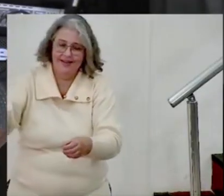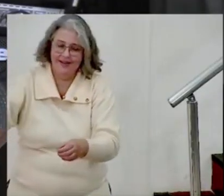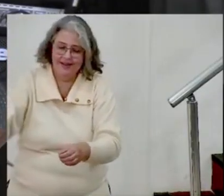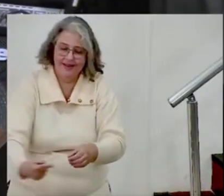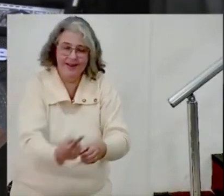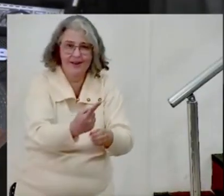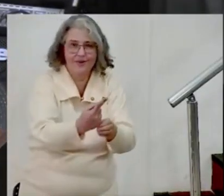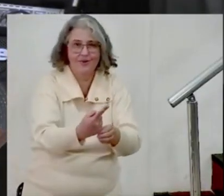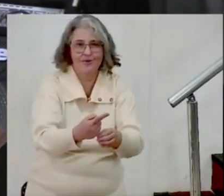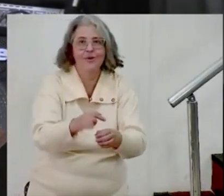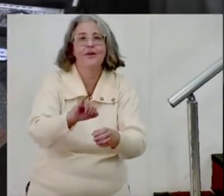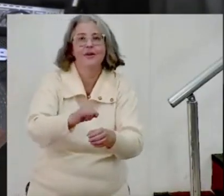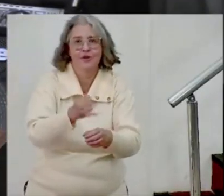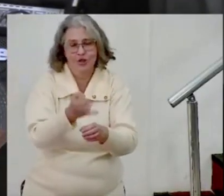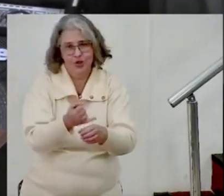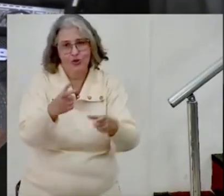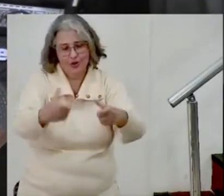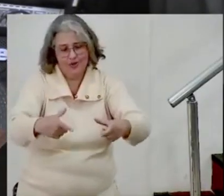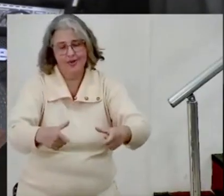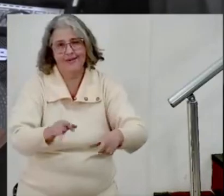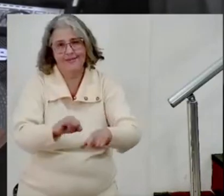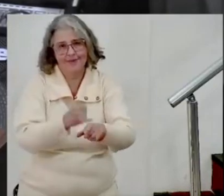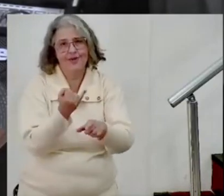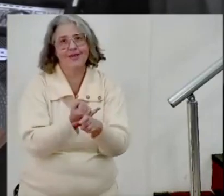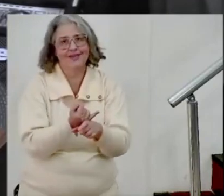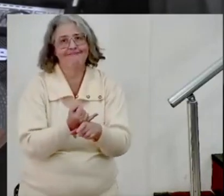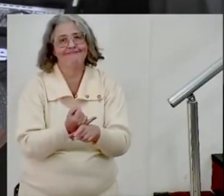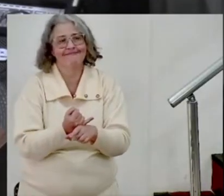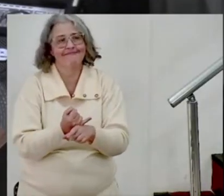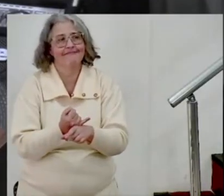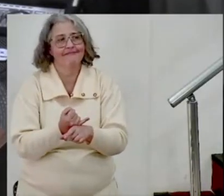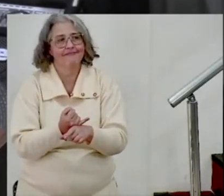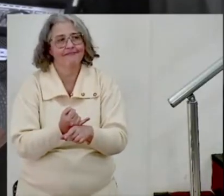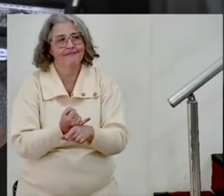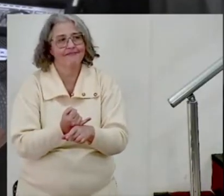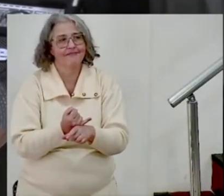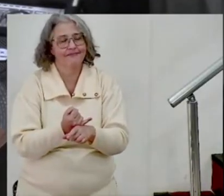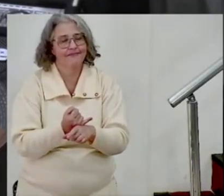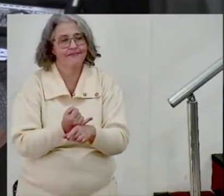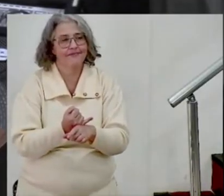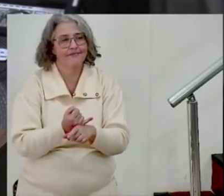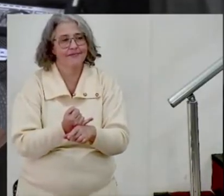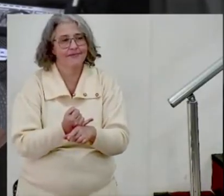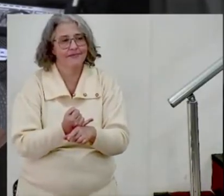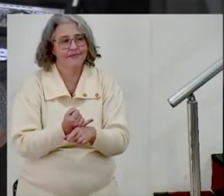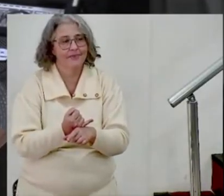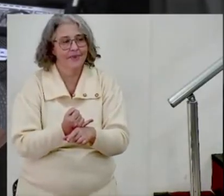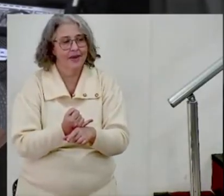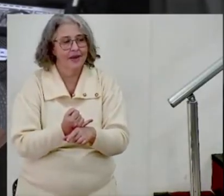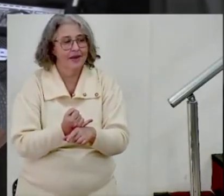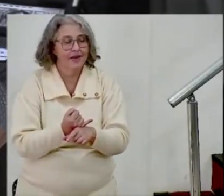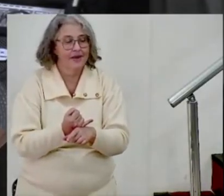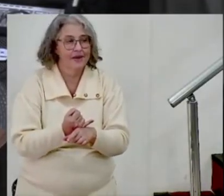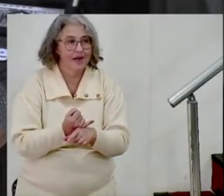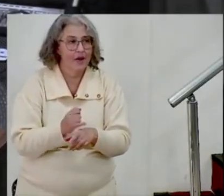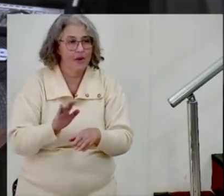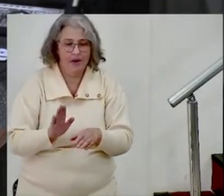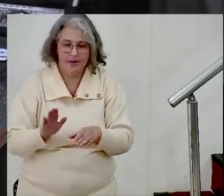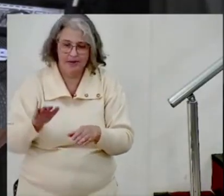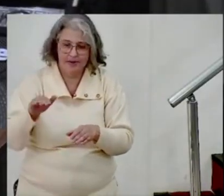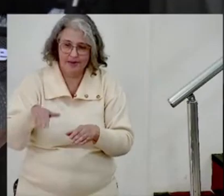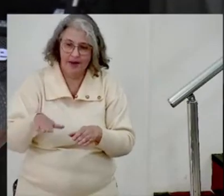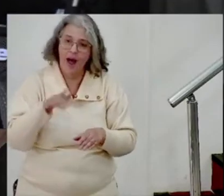O declínio do túnel é de 0,06 graus ao longo desses 500 metros, para a água poder